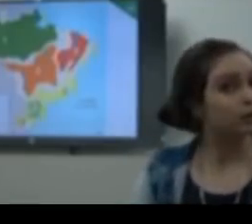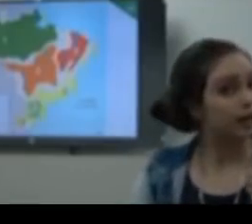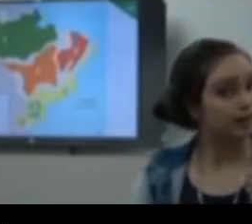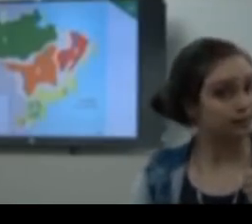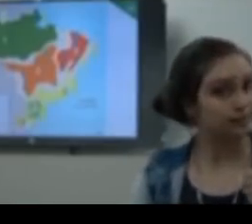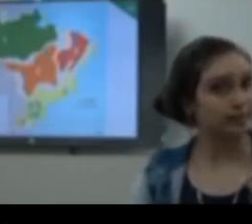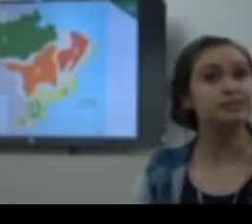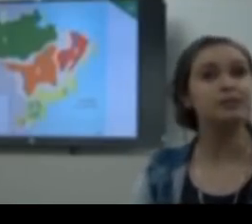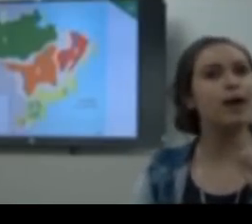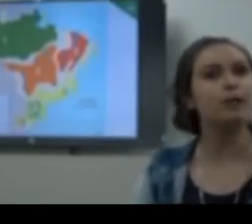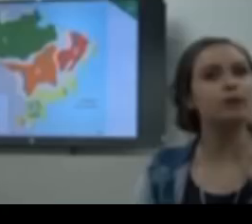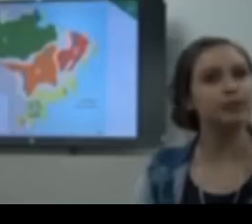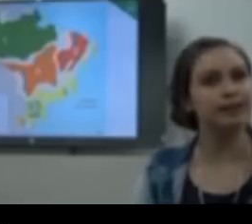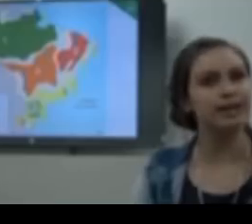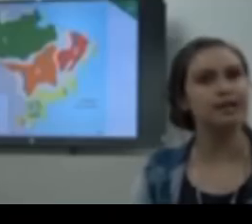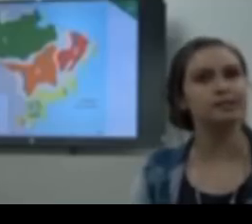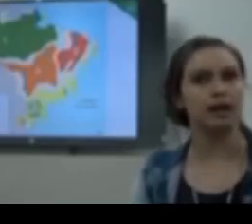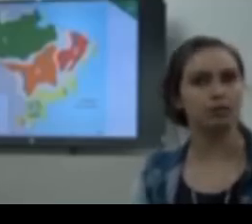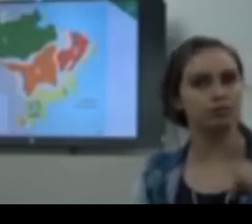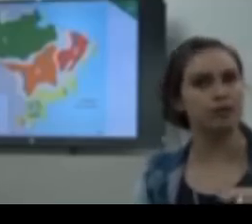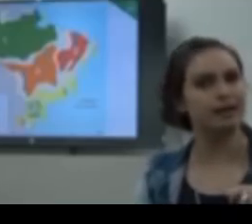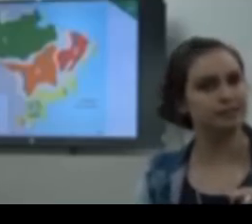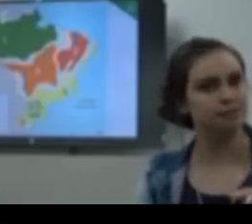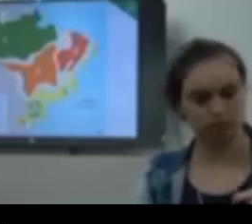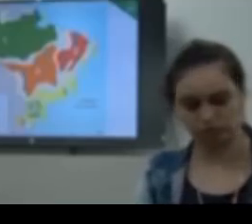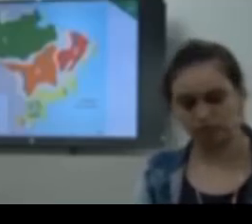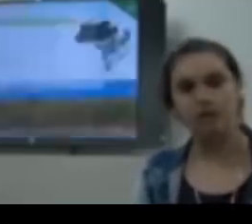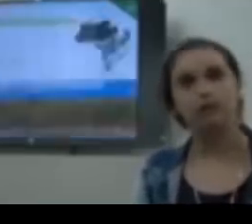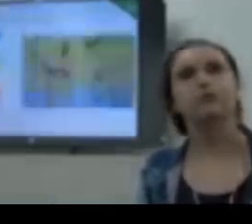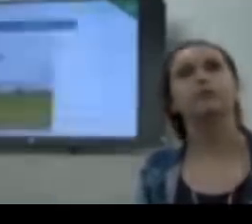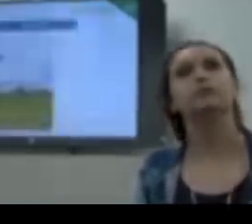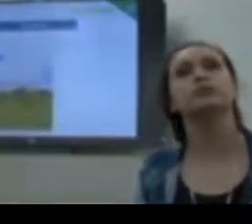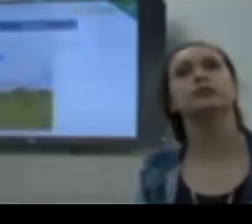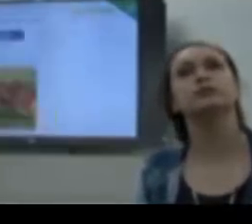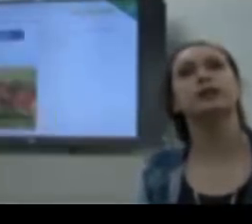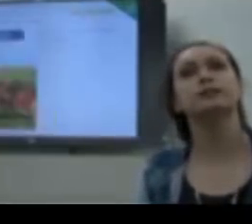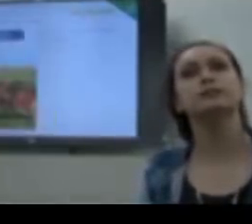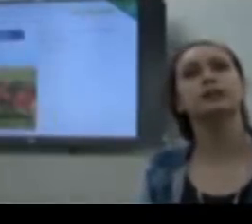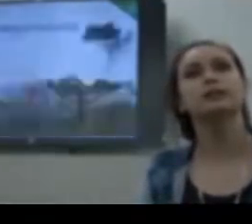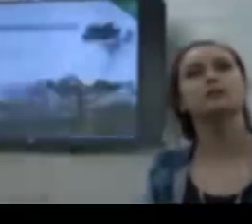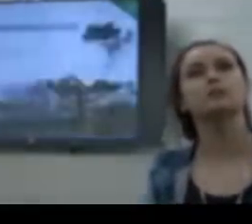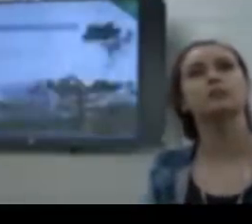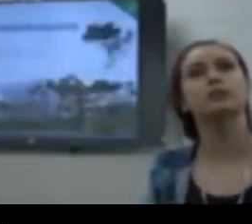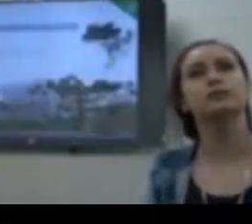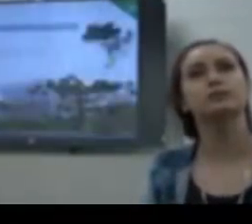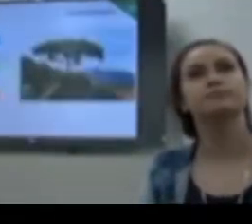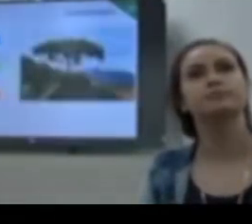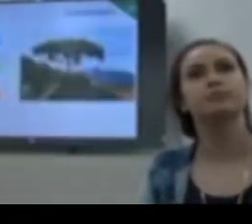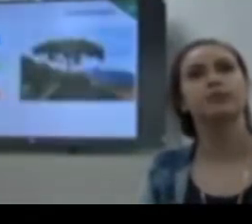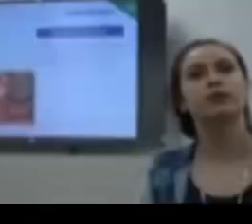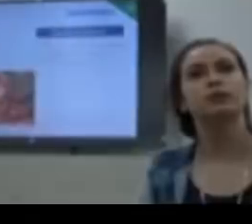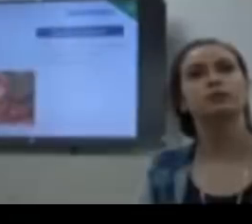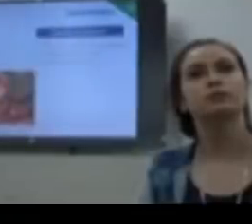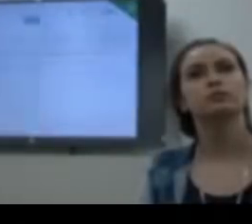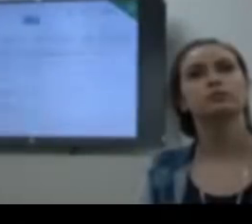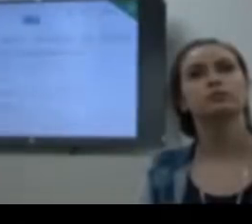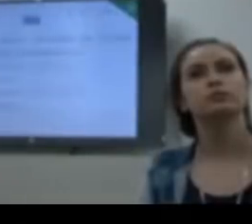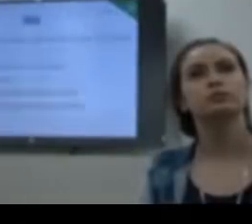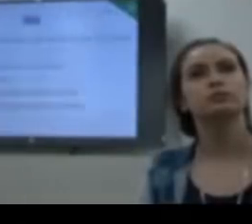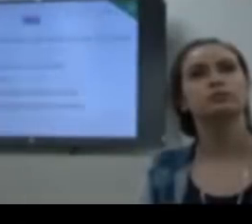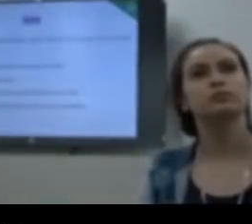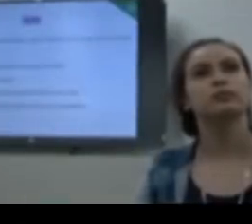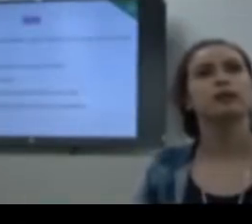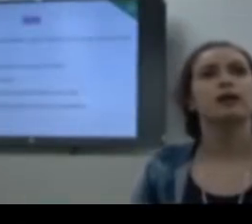o domínio das araucárias, sim, mas não é com as pradarias, é com os mares e morros. Então, voltando lá na questão do quiz.